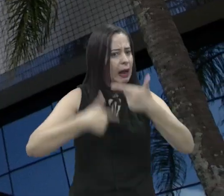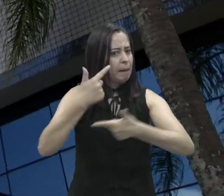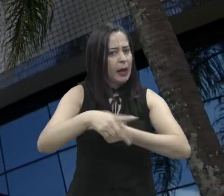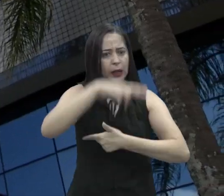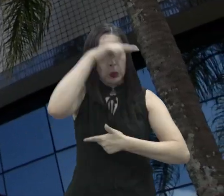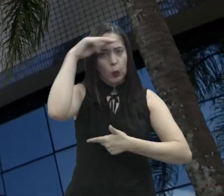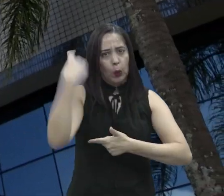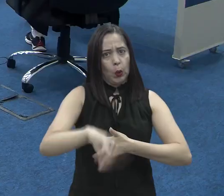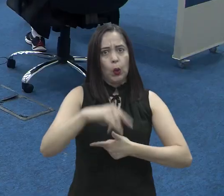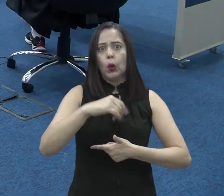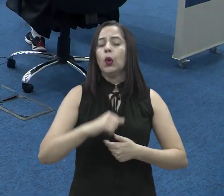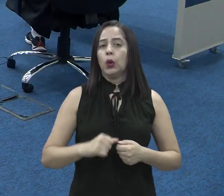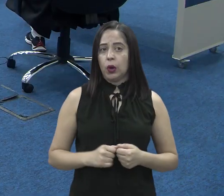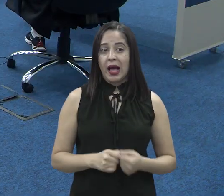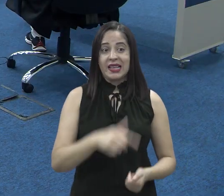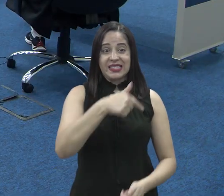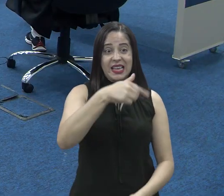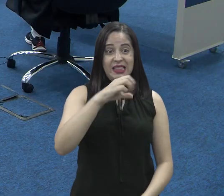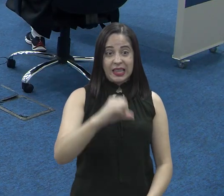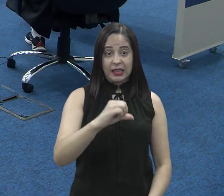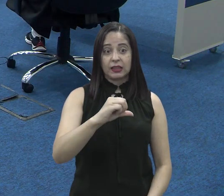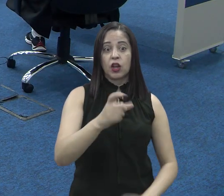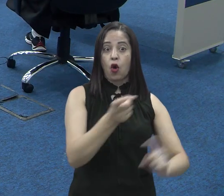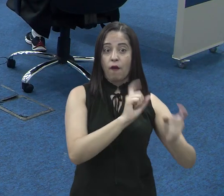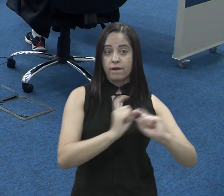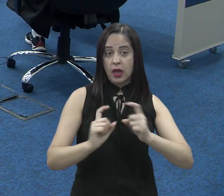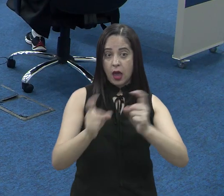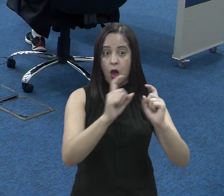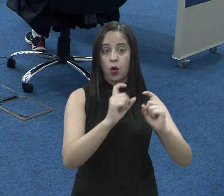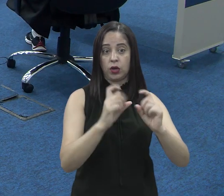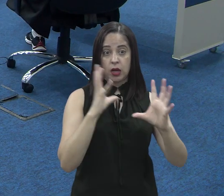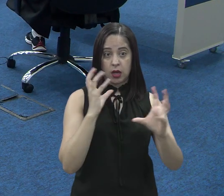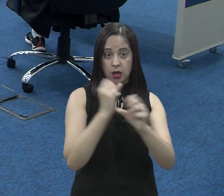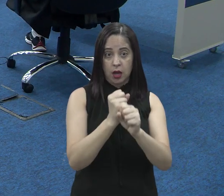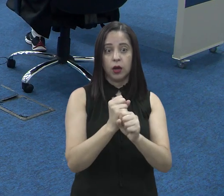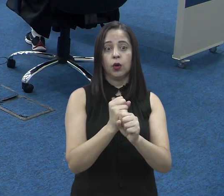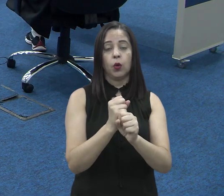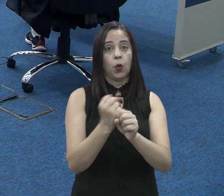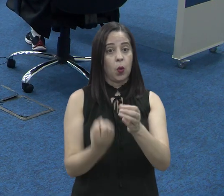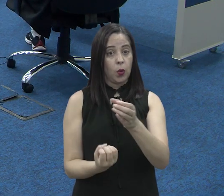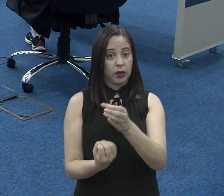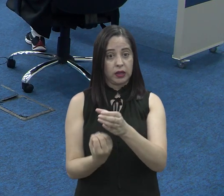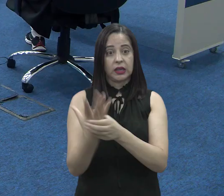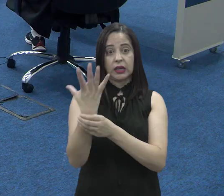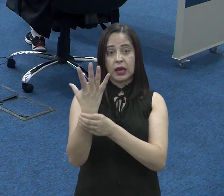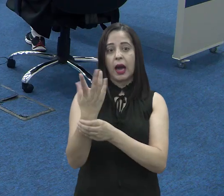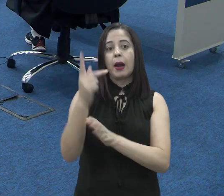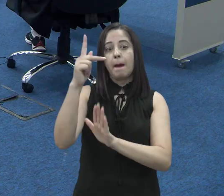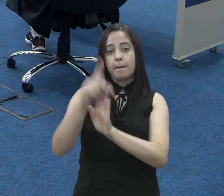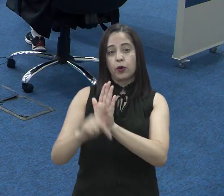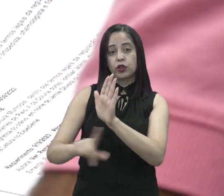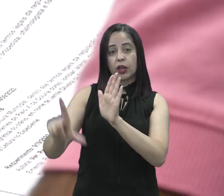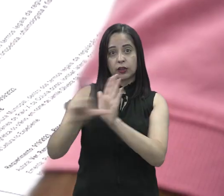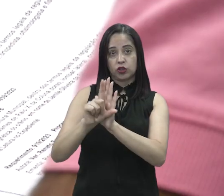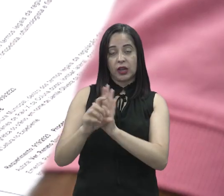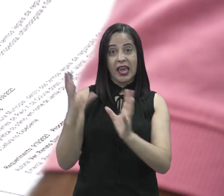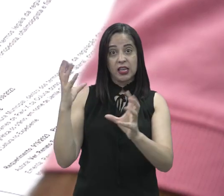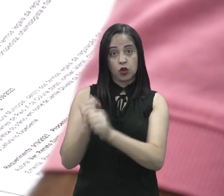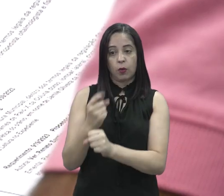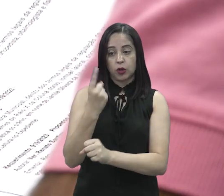atividade legislativa. Foram 79 sessões ordinárias, que resultaram, até o fim de novembro,